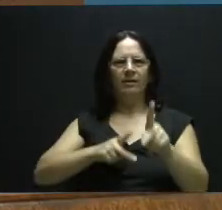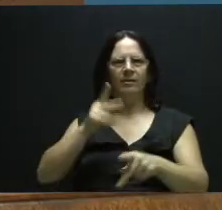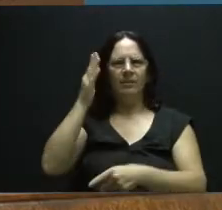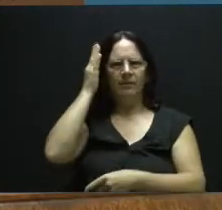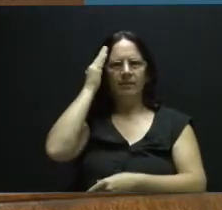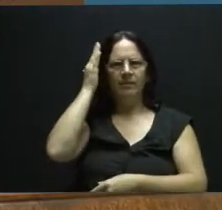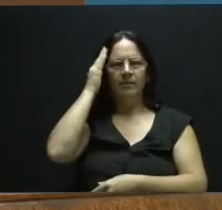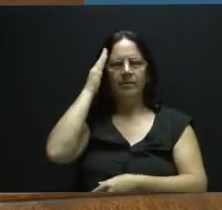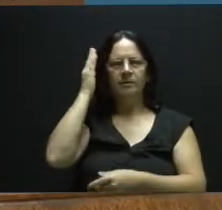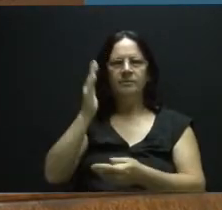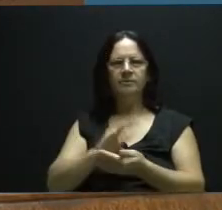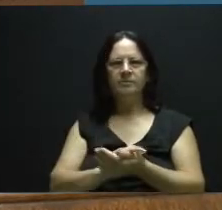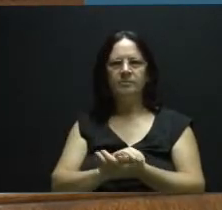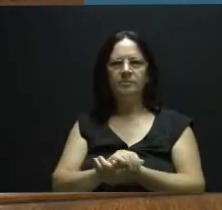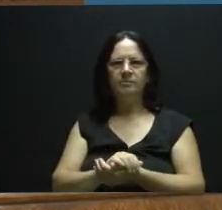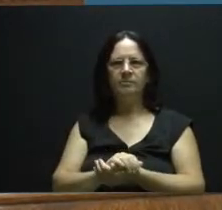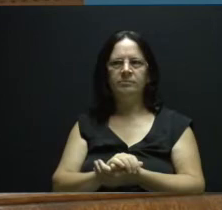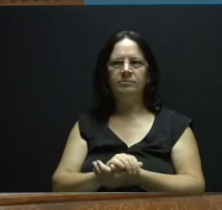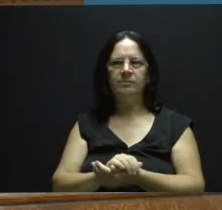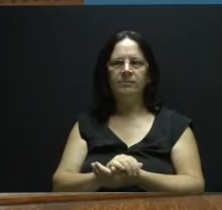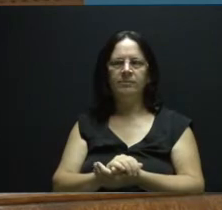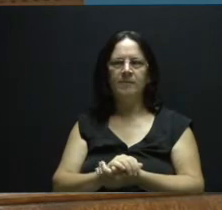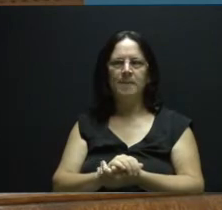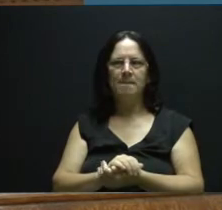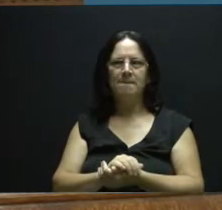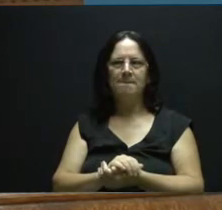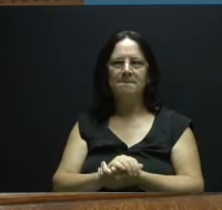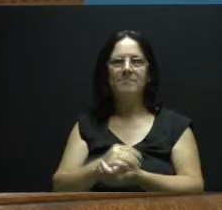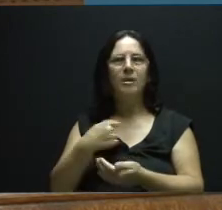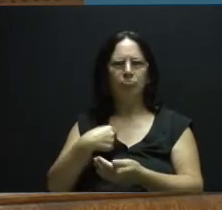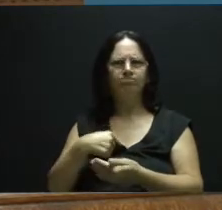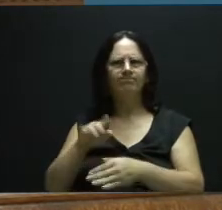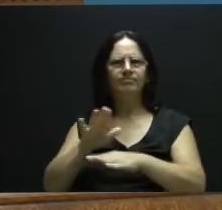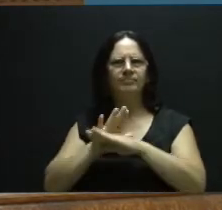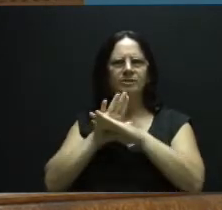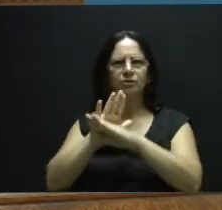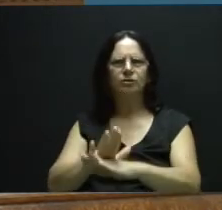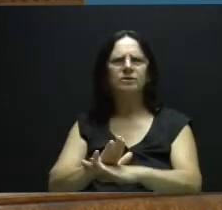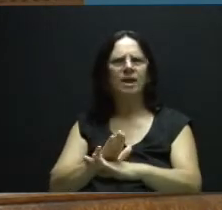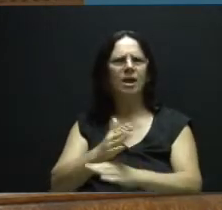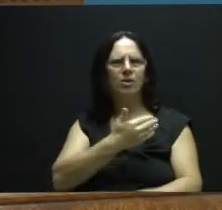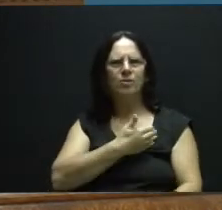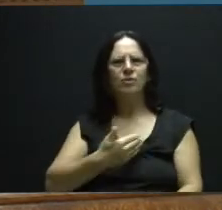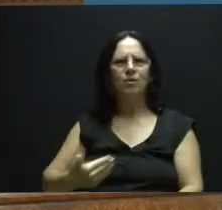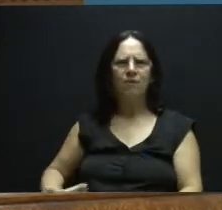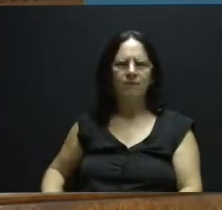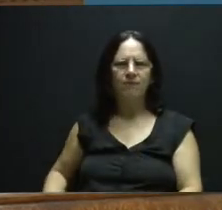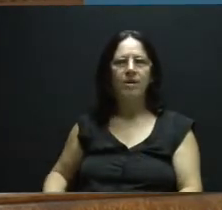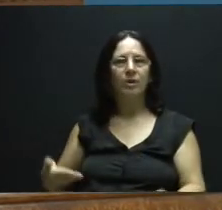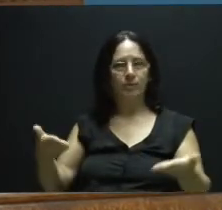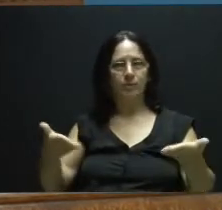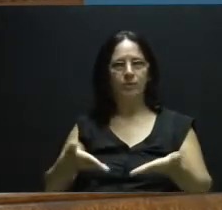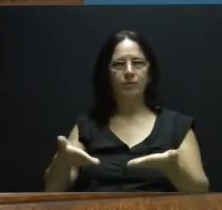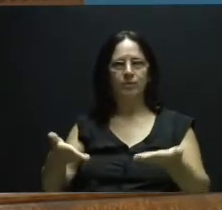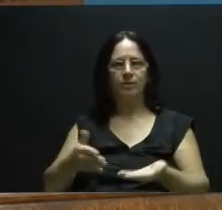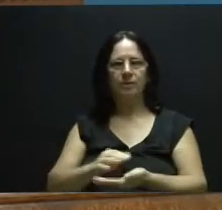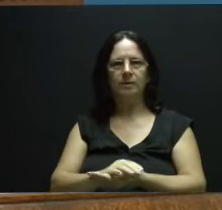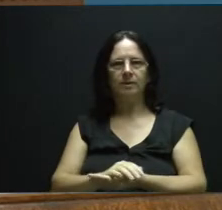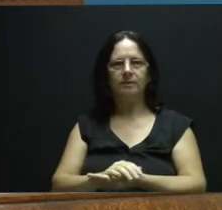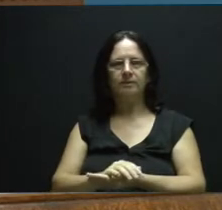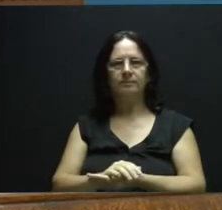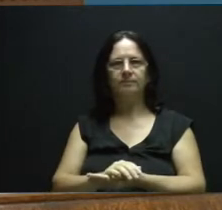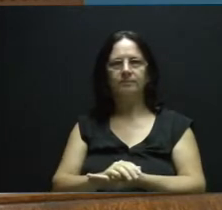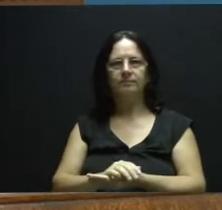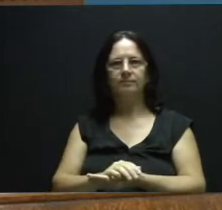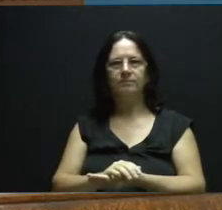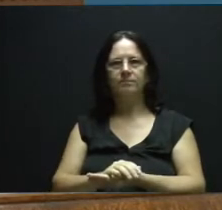disso eu fui um dos que ajudou em muito esse governo que aí está mas quero falar pra você nessa quando